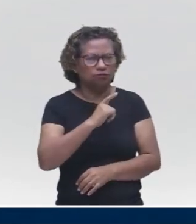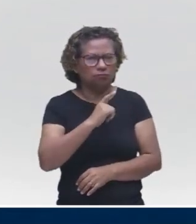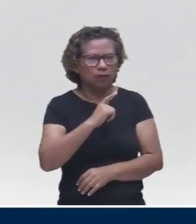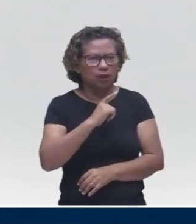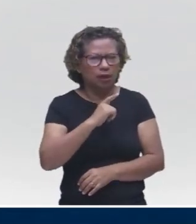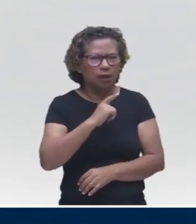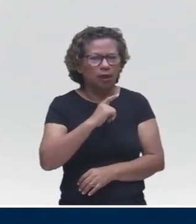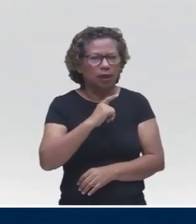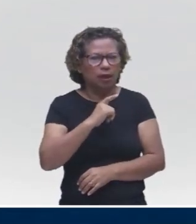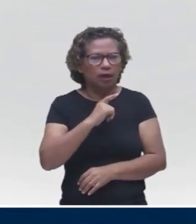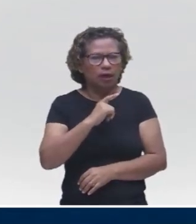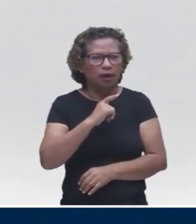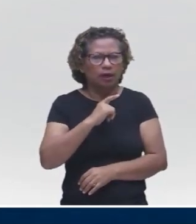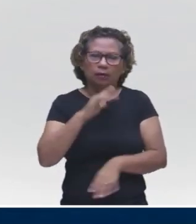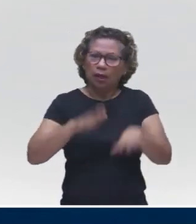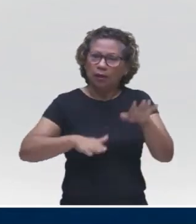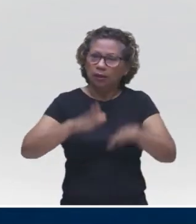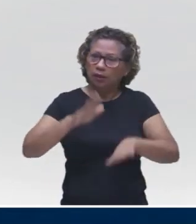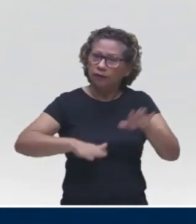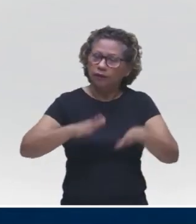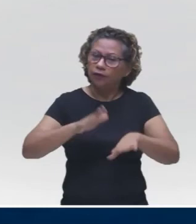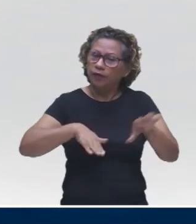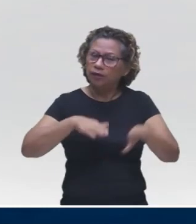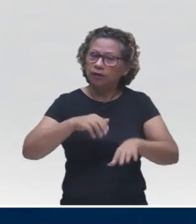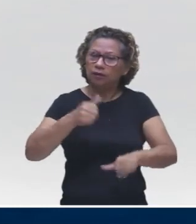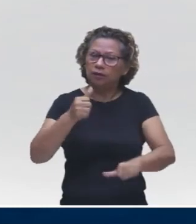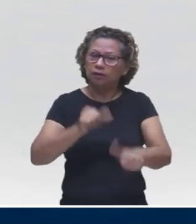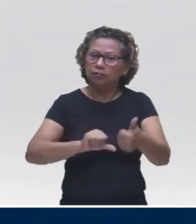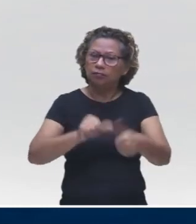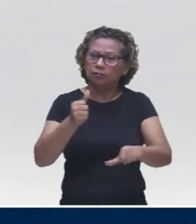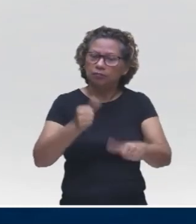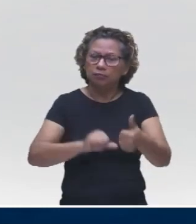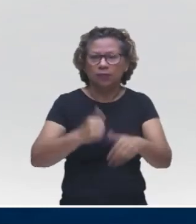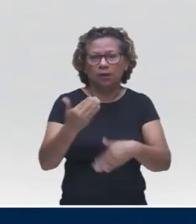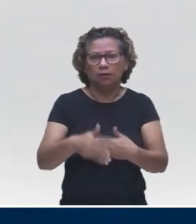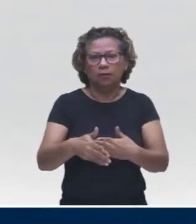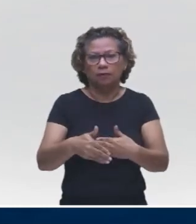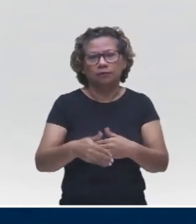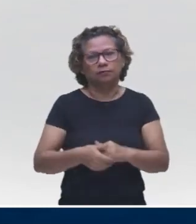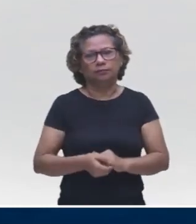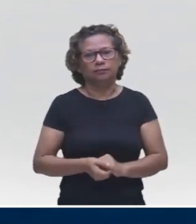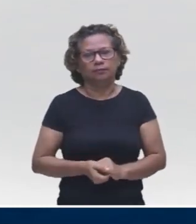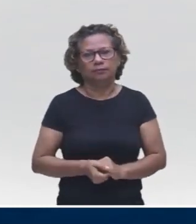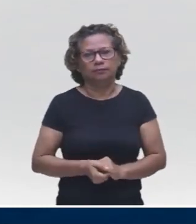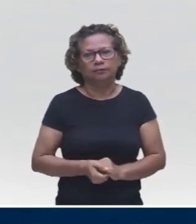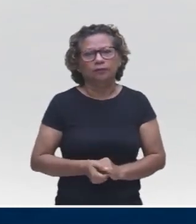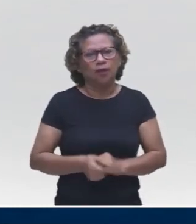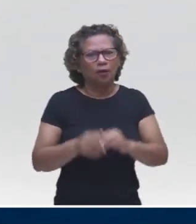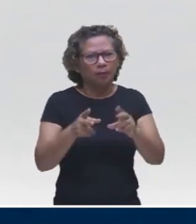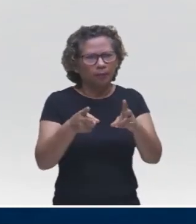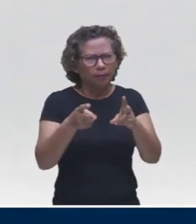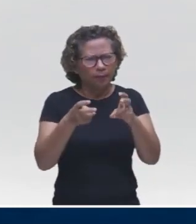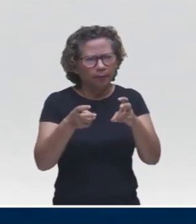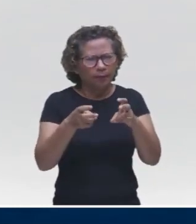avaliação. Vocês estão sentindo daí o cheiro dele? Ó? Eu estou sentindo daqui o cheiro dele. Tem toda a cara de avaliação. Então, preste atenção.